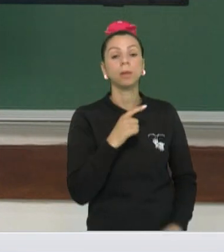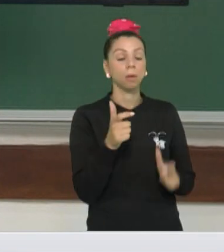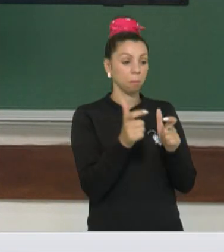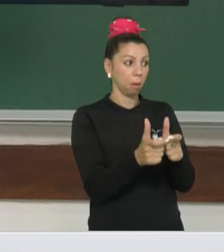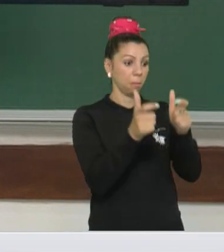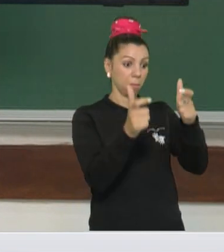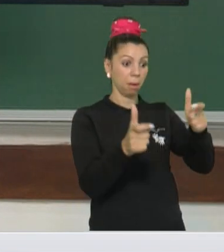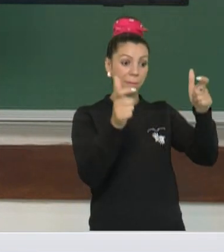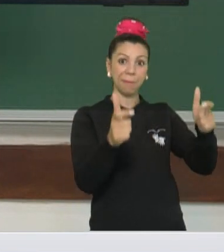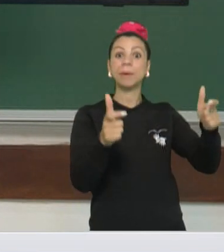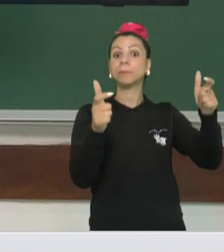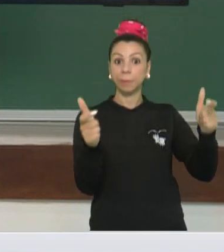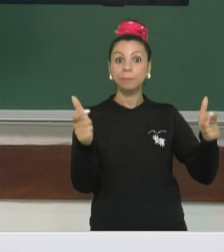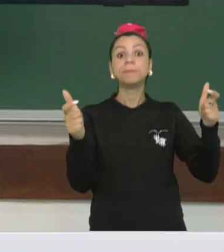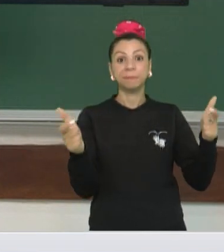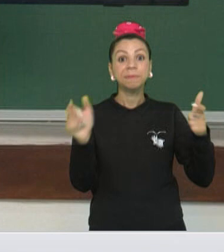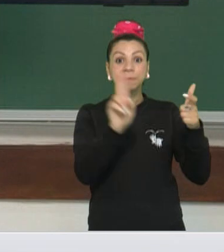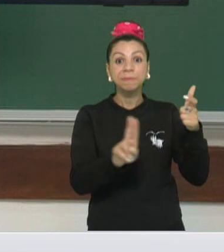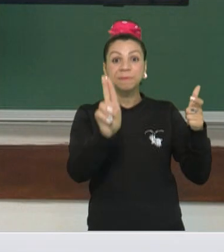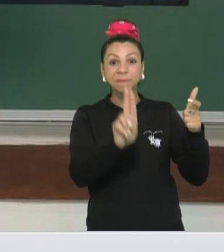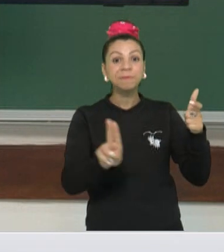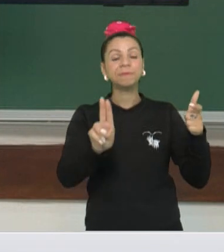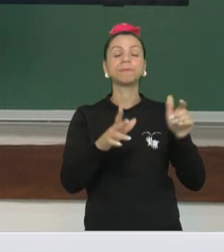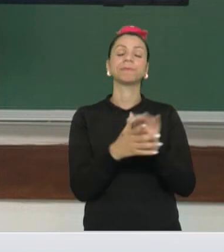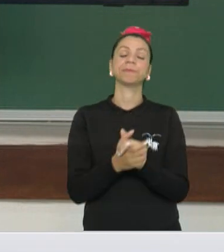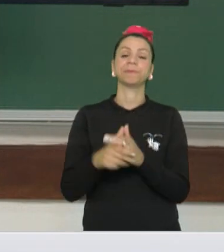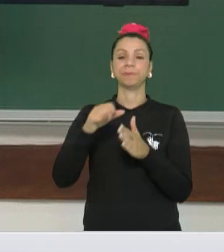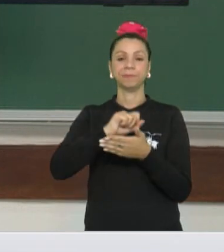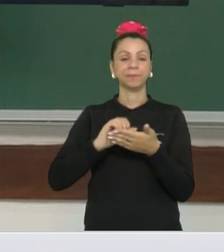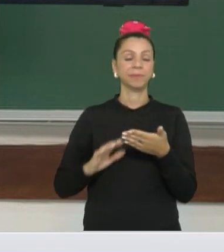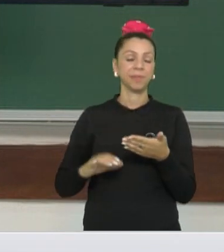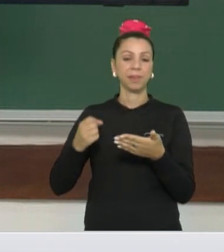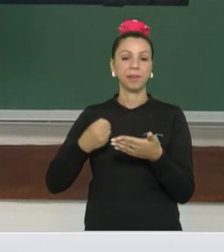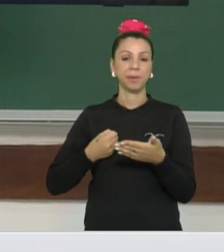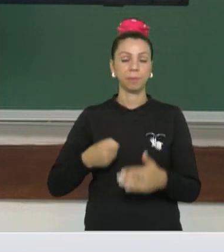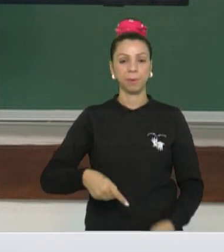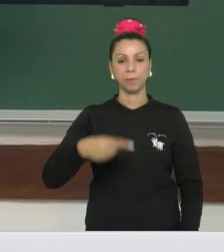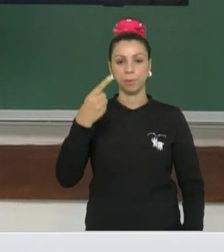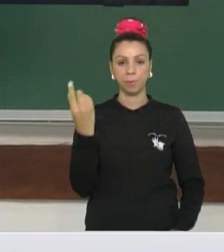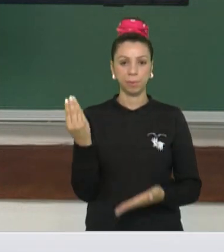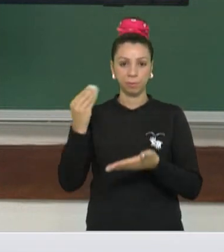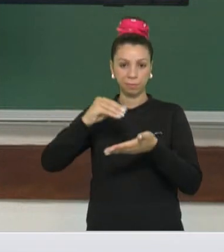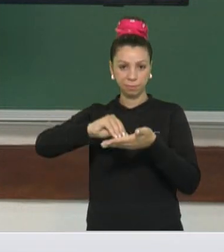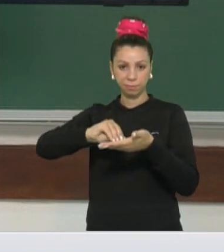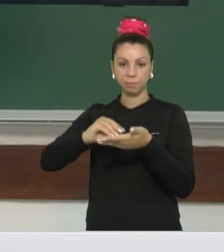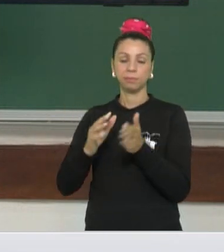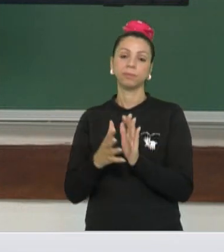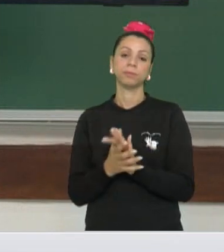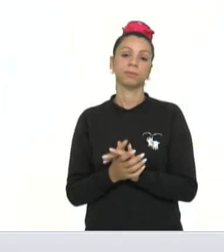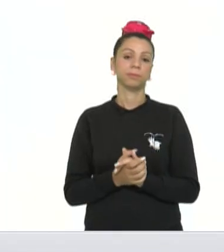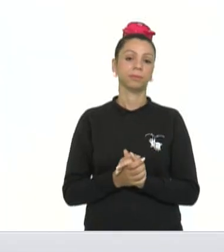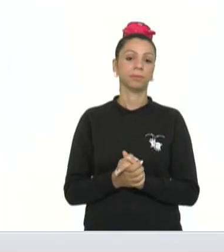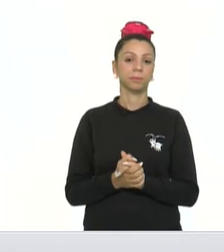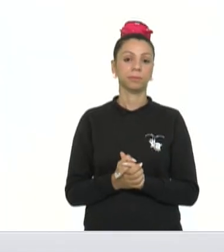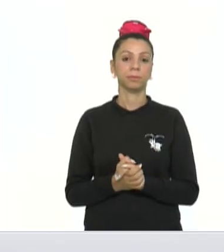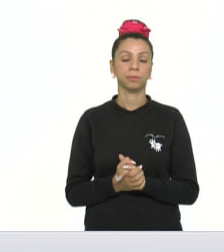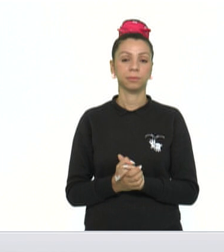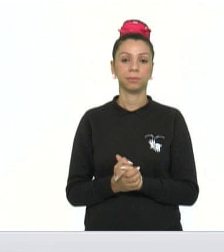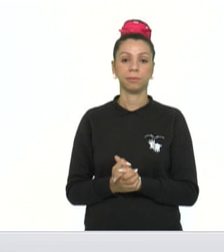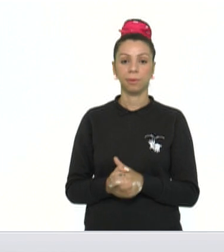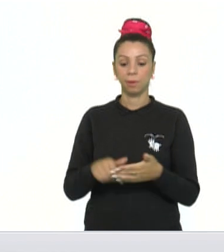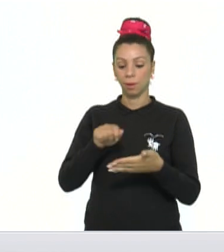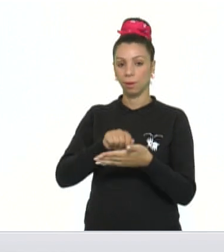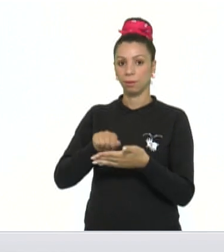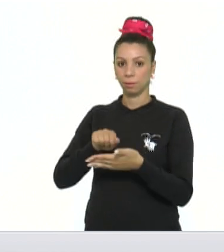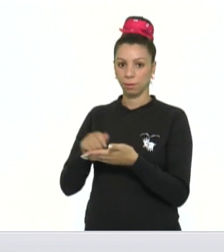e muito, ok? Atividade 1 no seu caderno, tá? Olha só. Escreva no